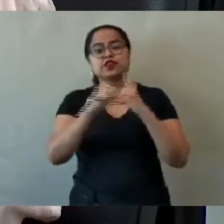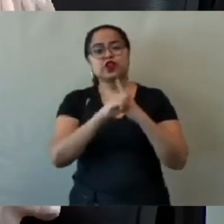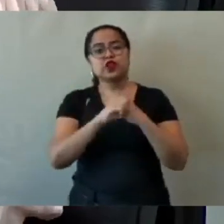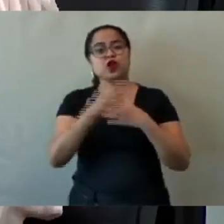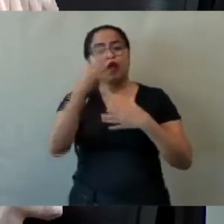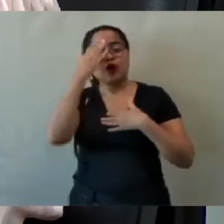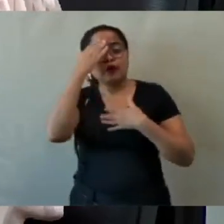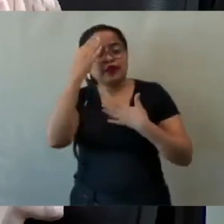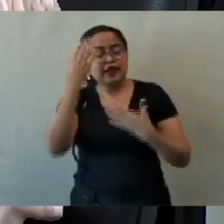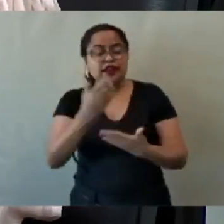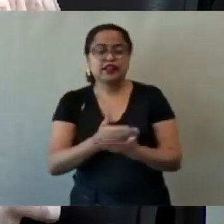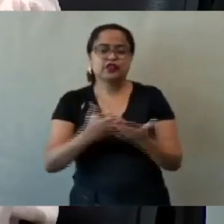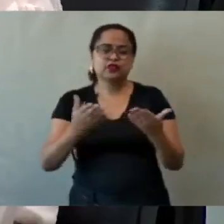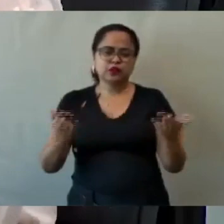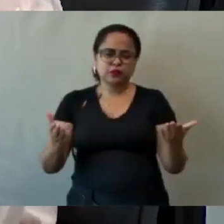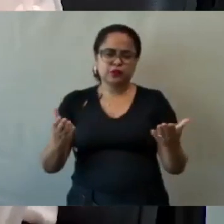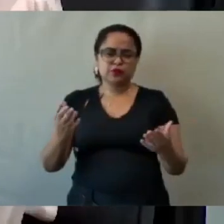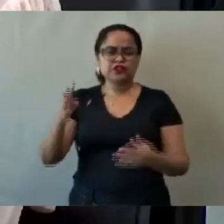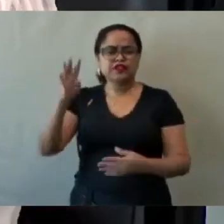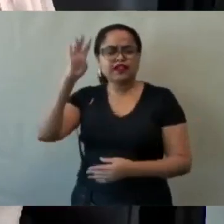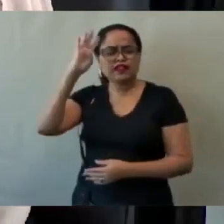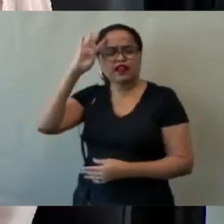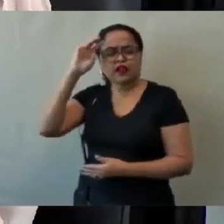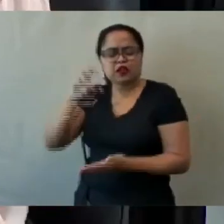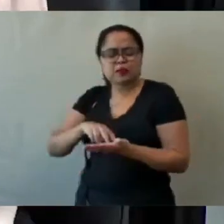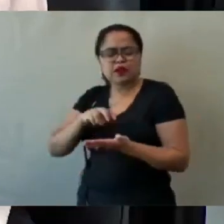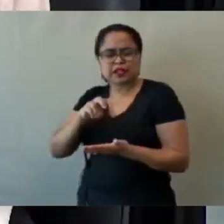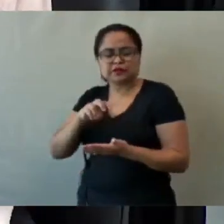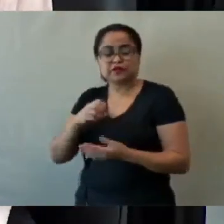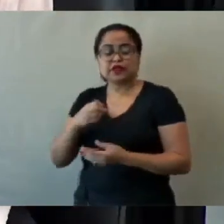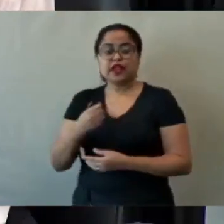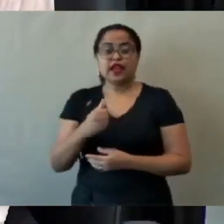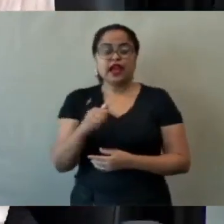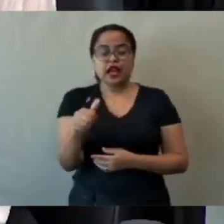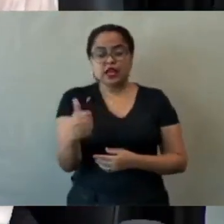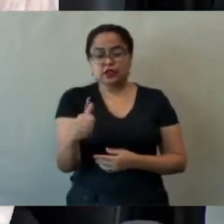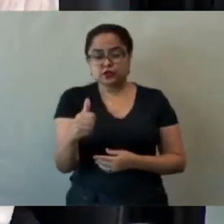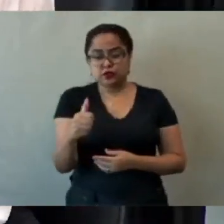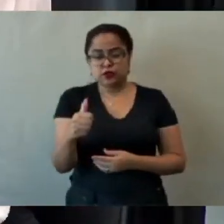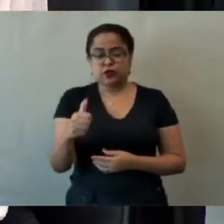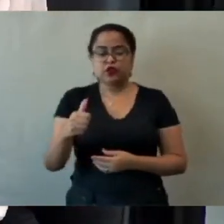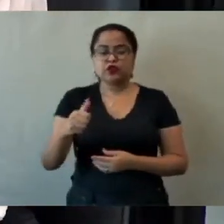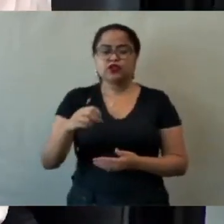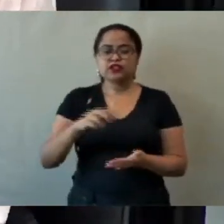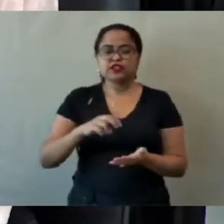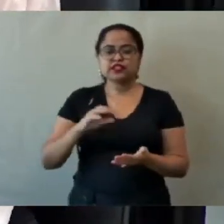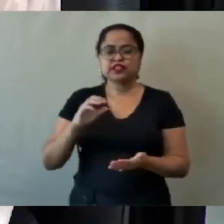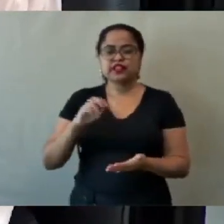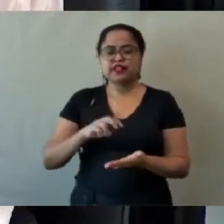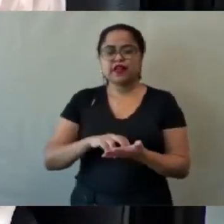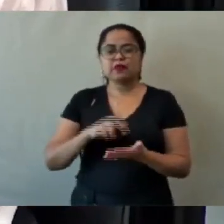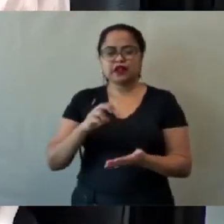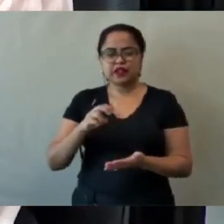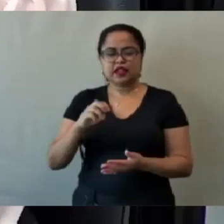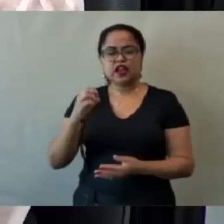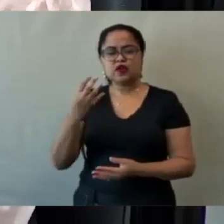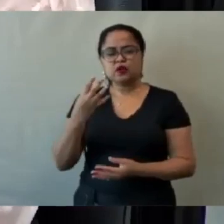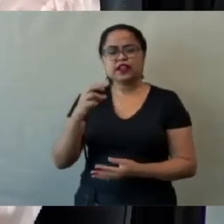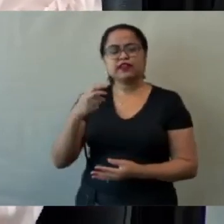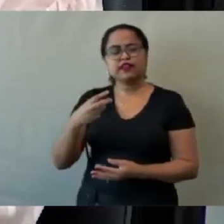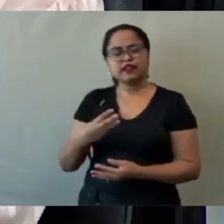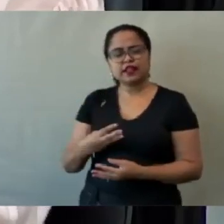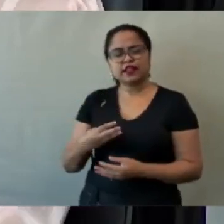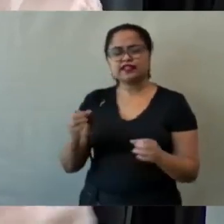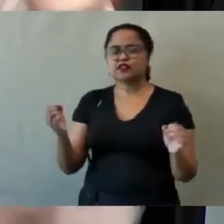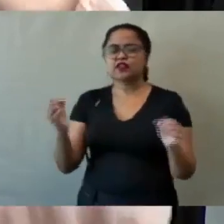aqui na manhã dessa quarta-feira. Às 11 horas e 43 minutos, declaro encerrado a reunião dessa comissão.